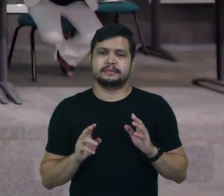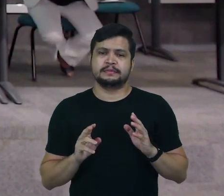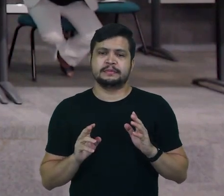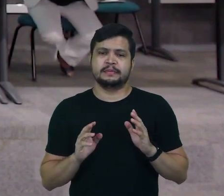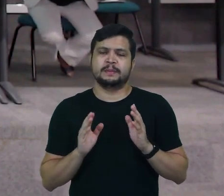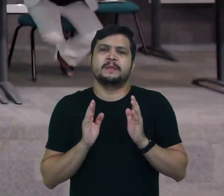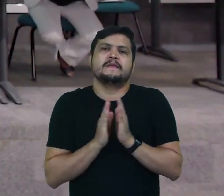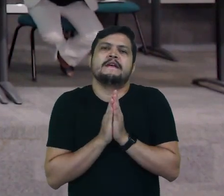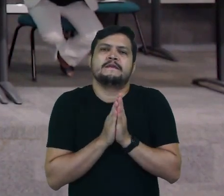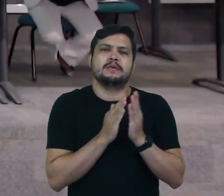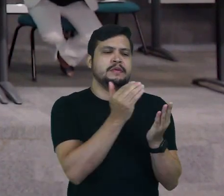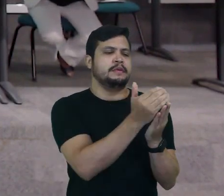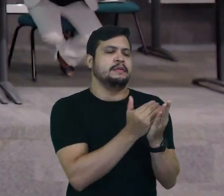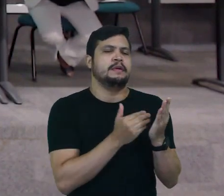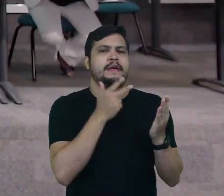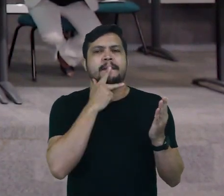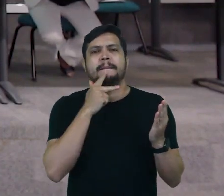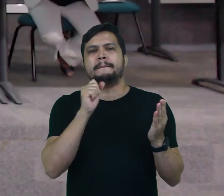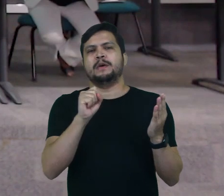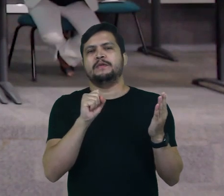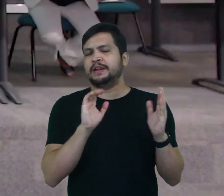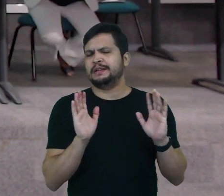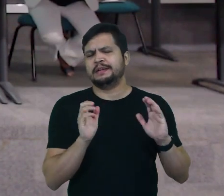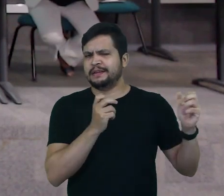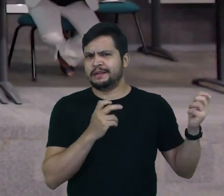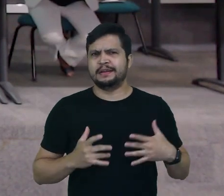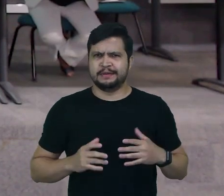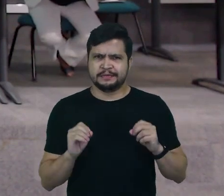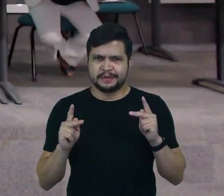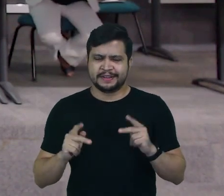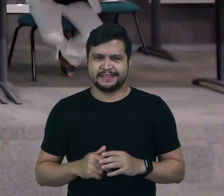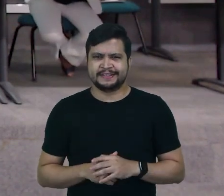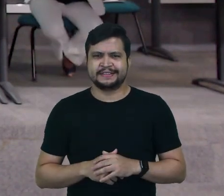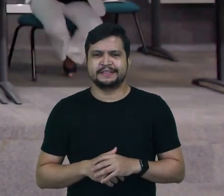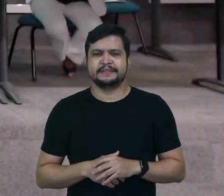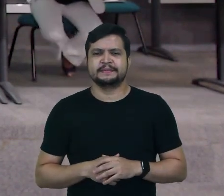Não vai me passar um fichamento de Paulo Freire, por favor.